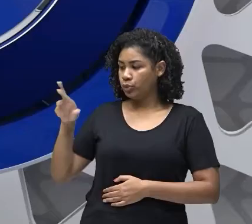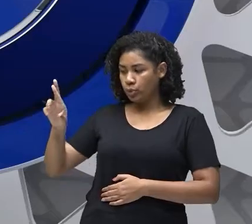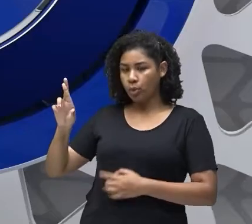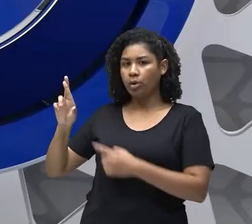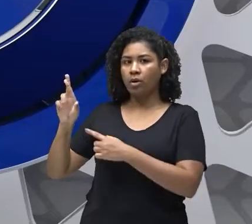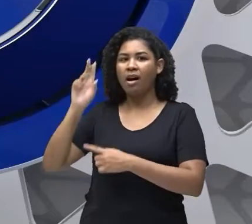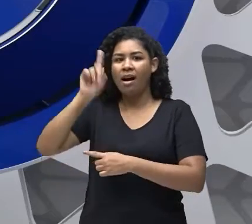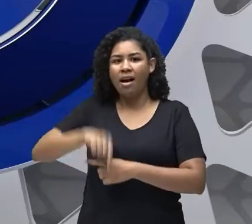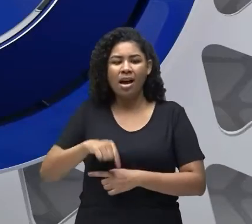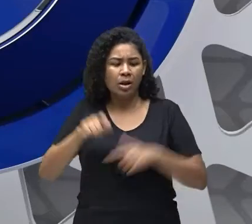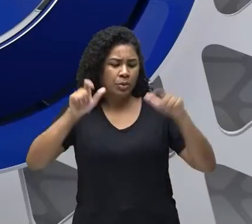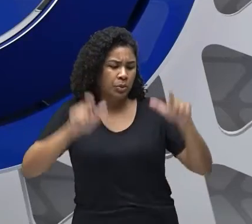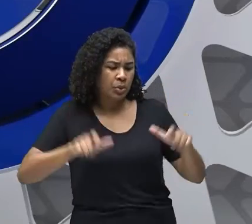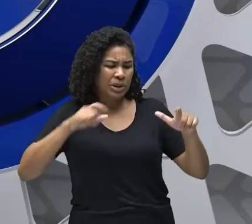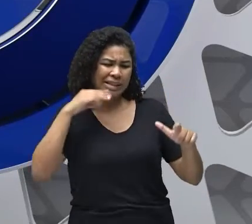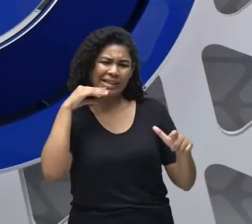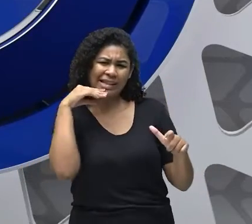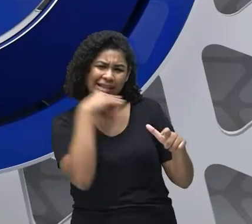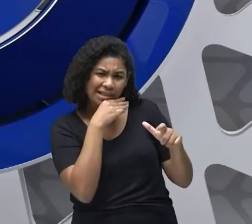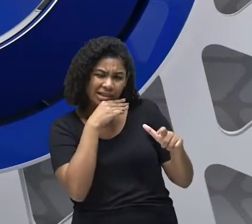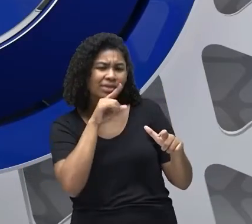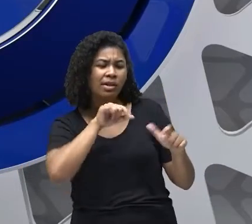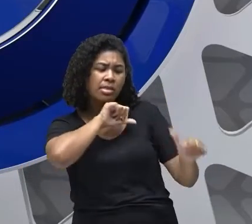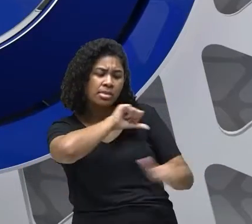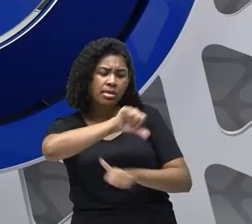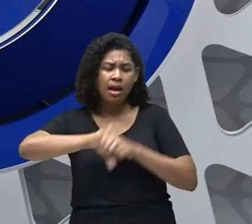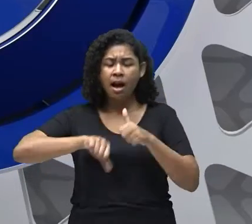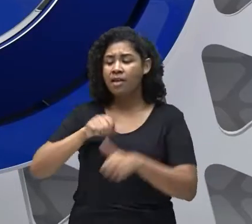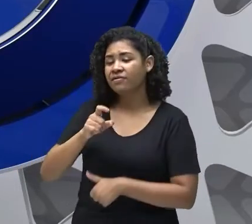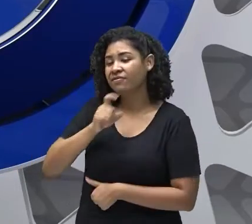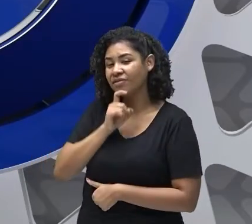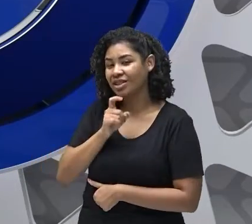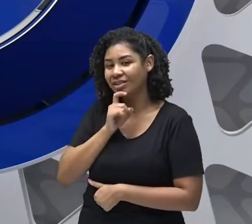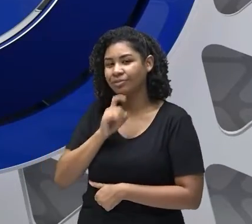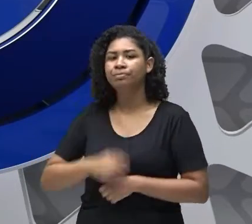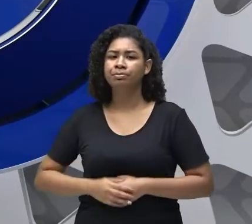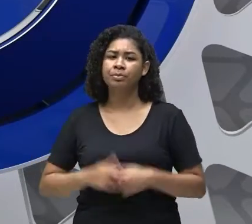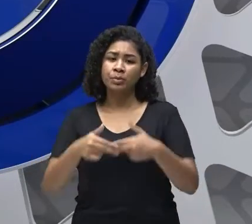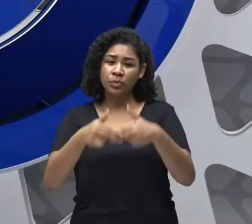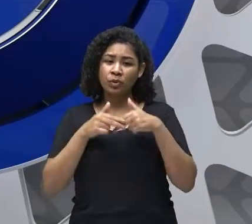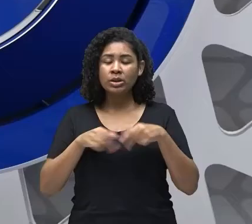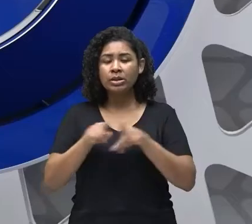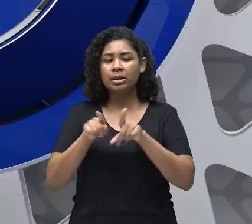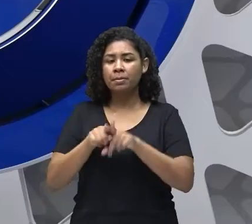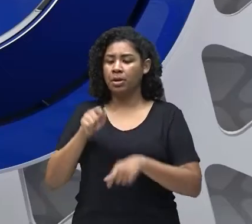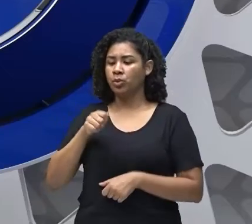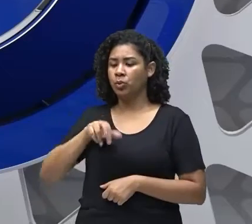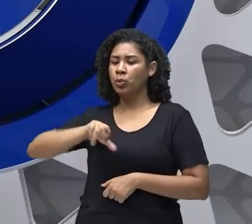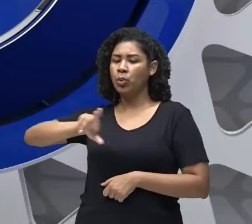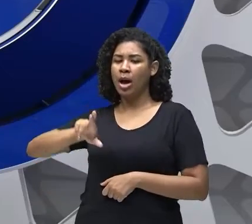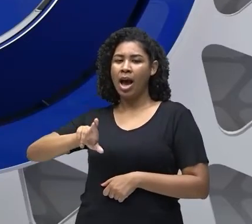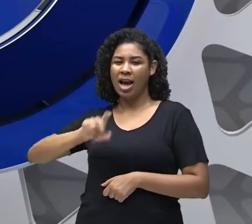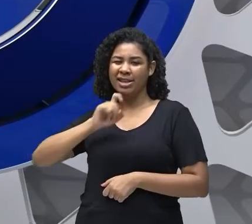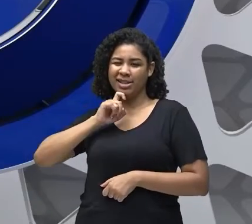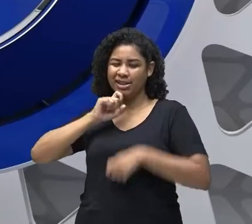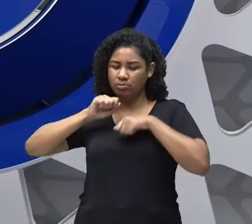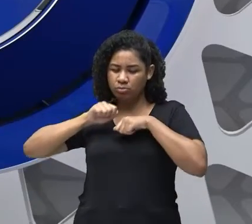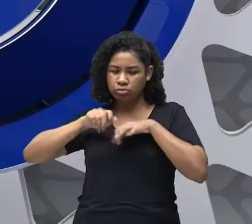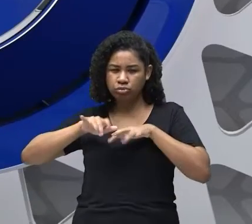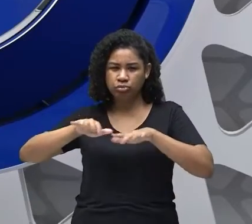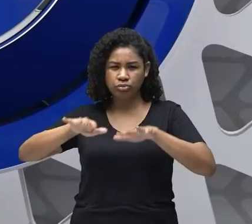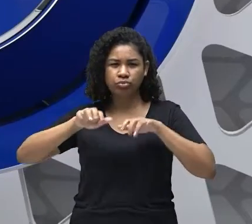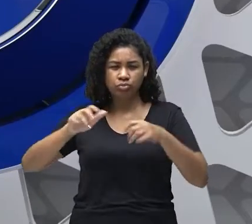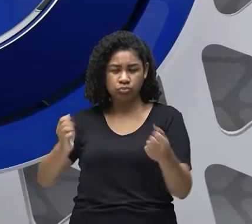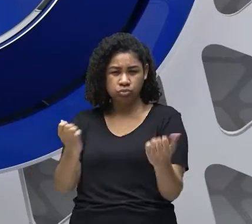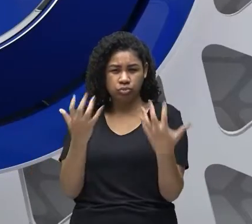pelo frio, né? Então, na geladeira e no ar-condicionado, existe ali um gás que é especializado para